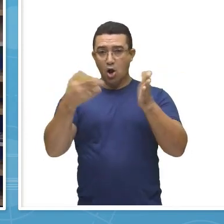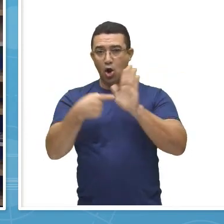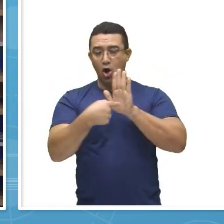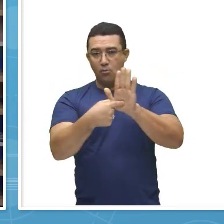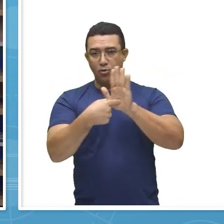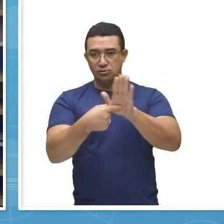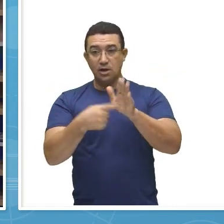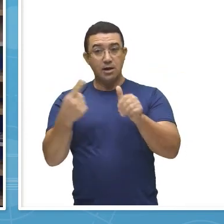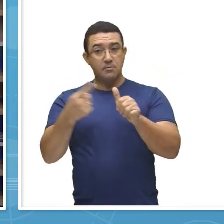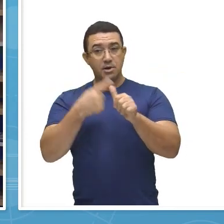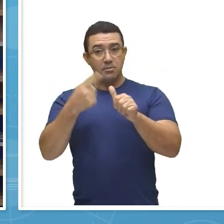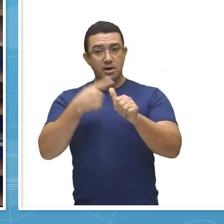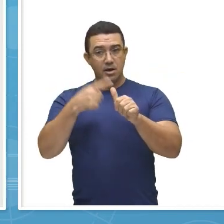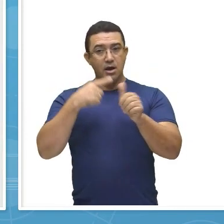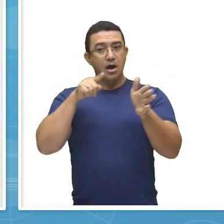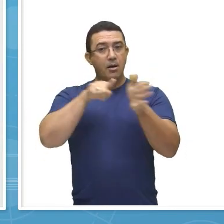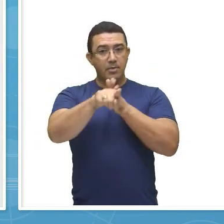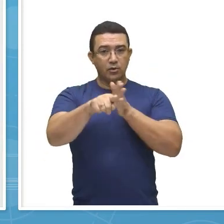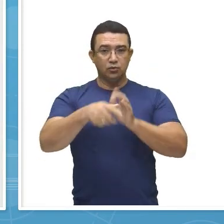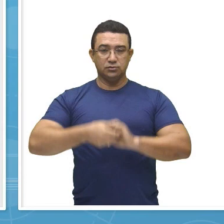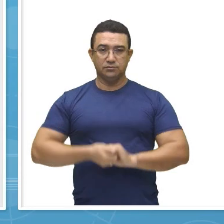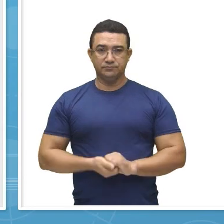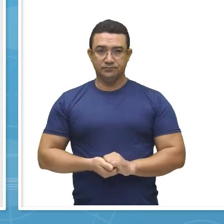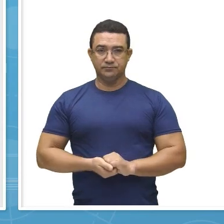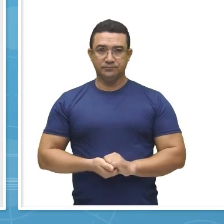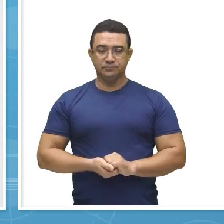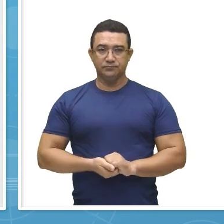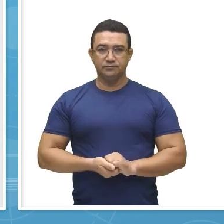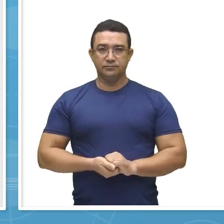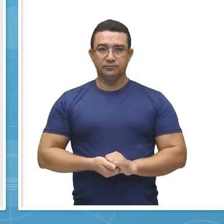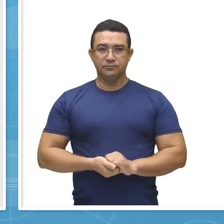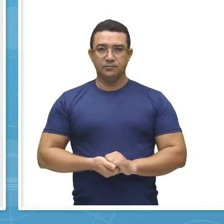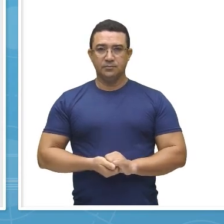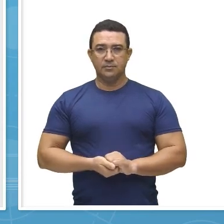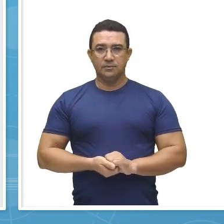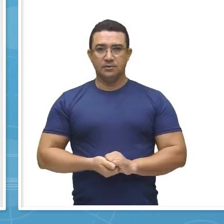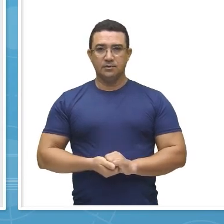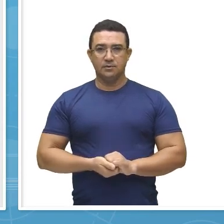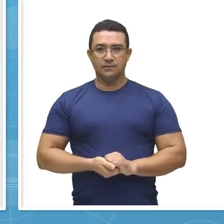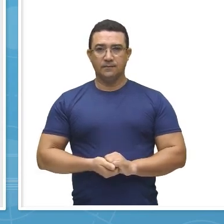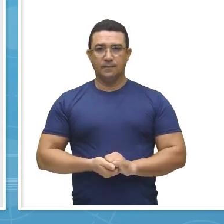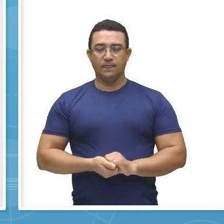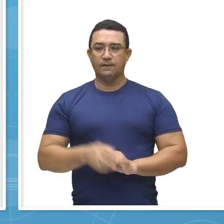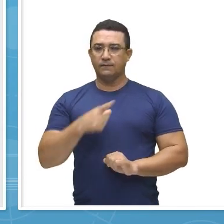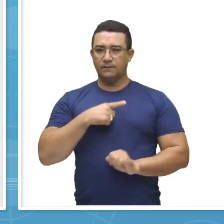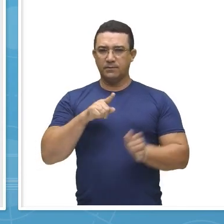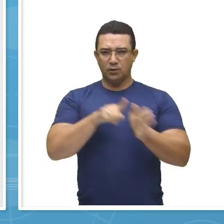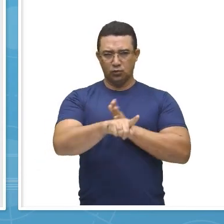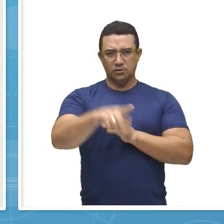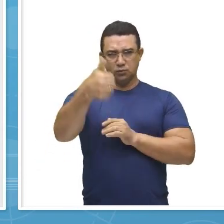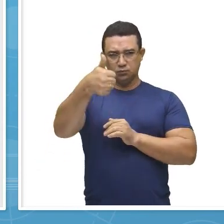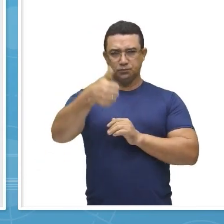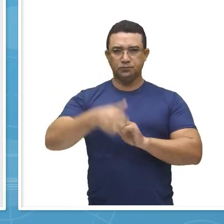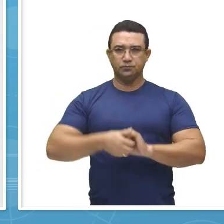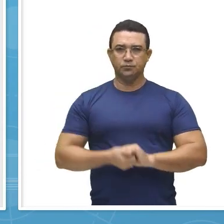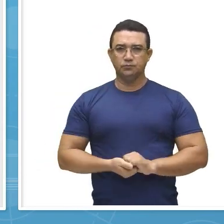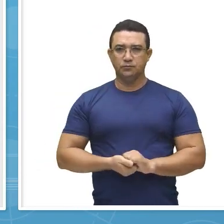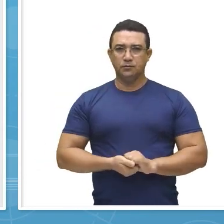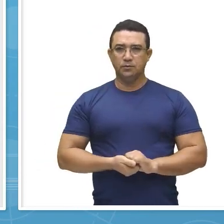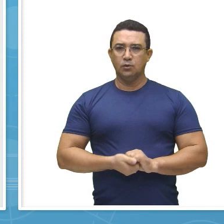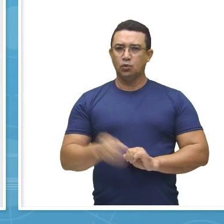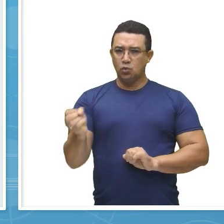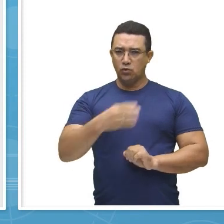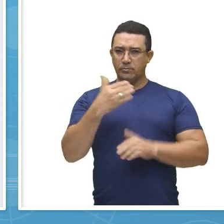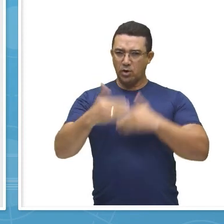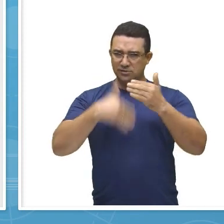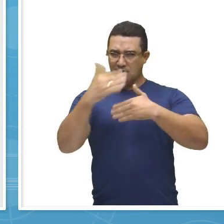nossa primeira questão. Vamos lá? Então, olha só, como vocês viram, temos aí uma questão que diz o seguinte: o novo